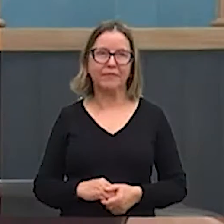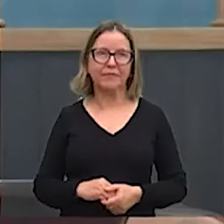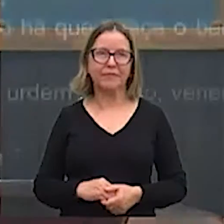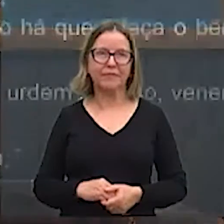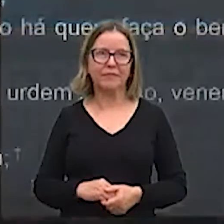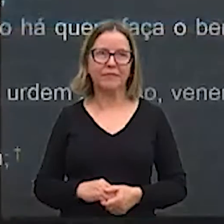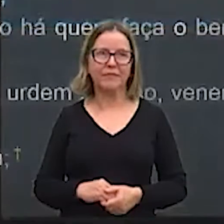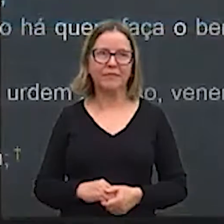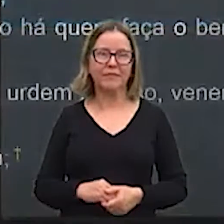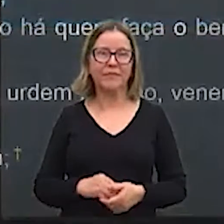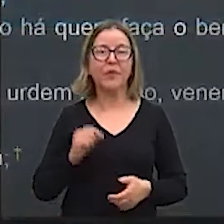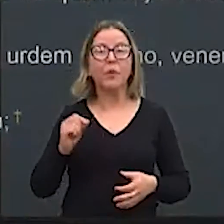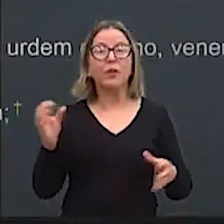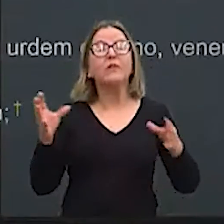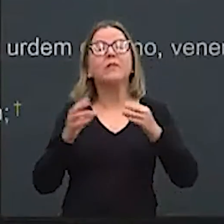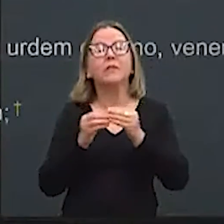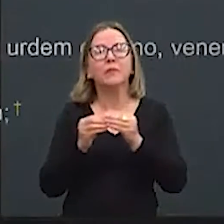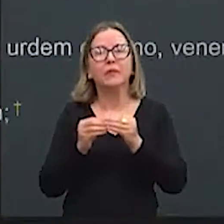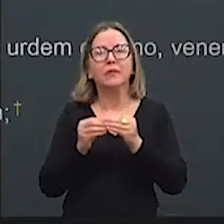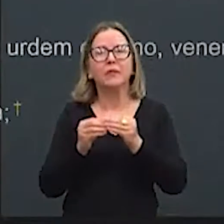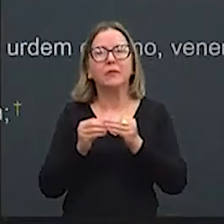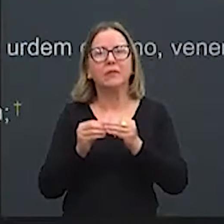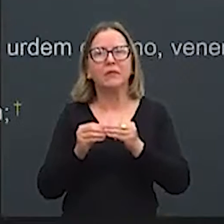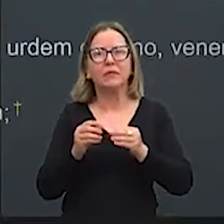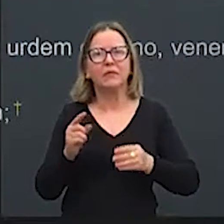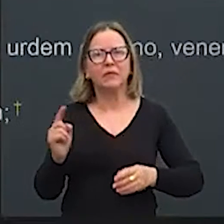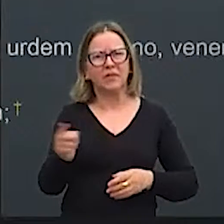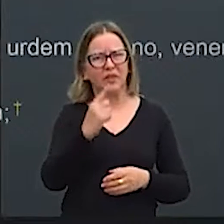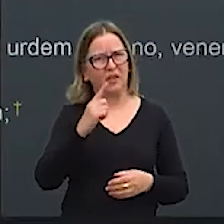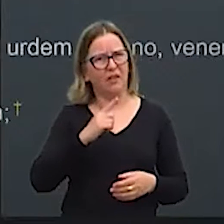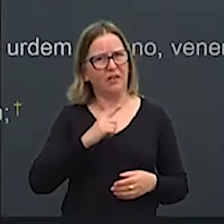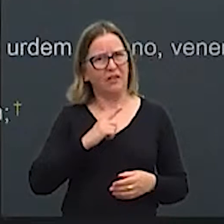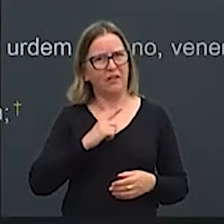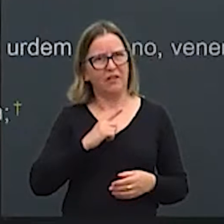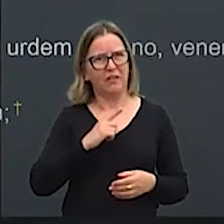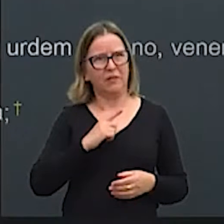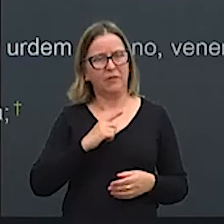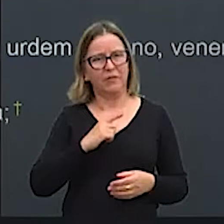Que se conclui? Temos nós qualquer vantagem?